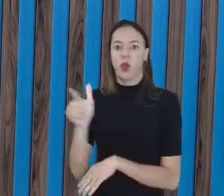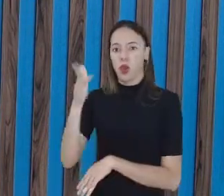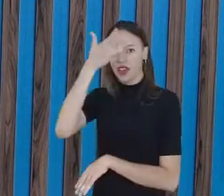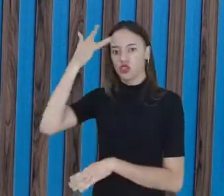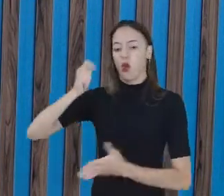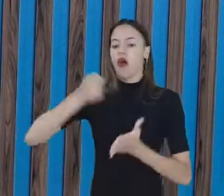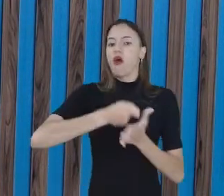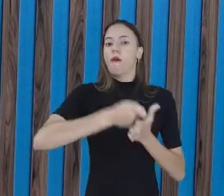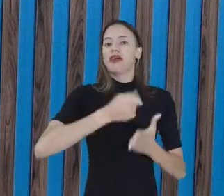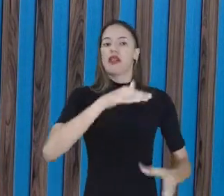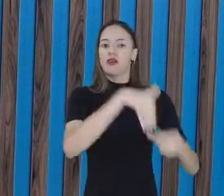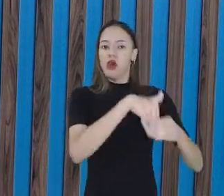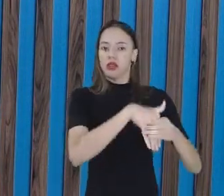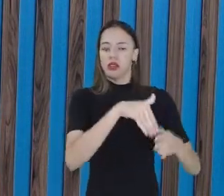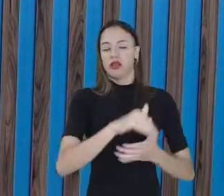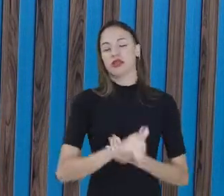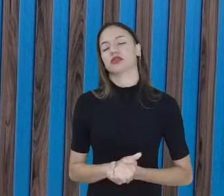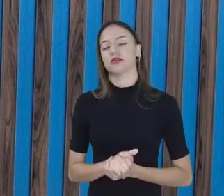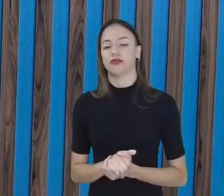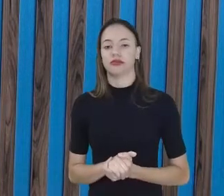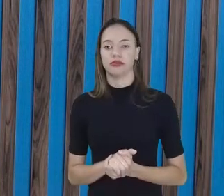também essa questão, né,